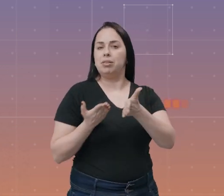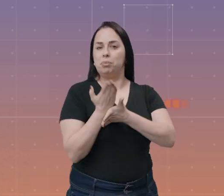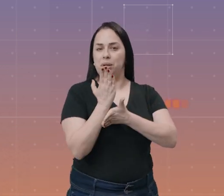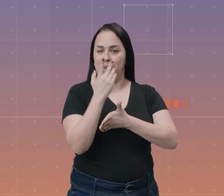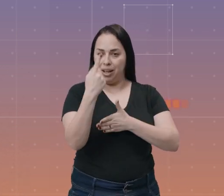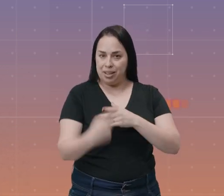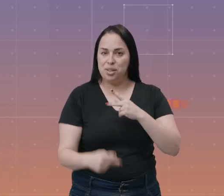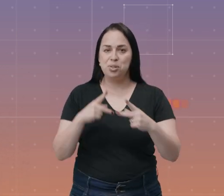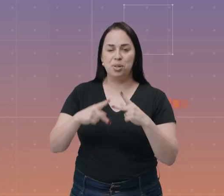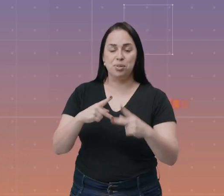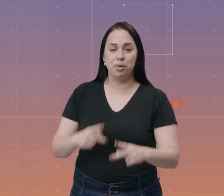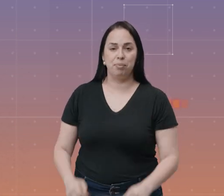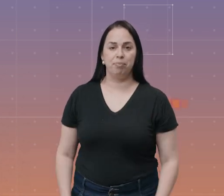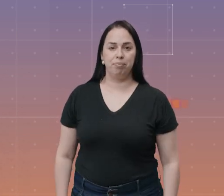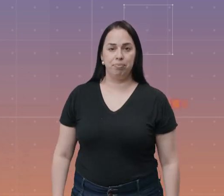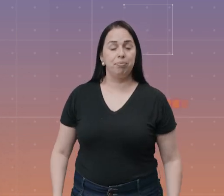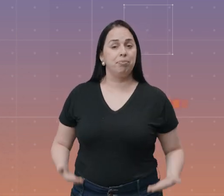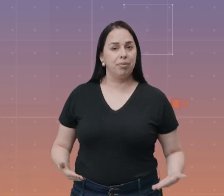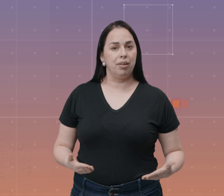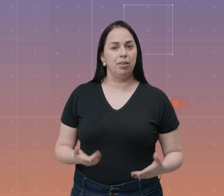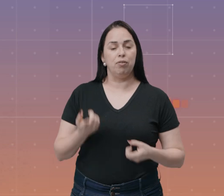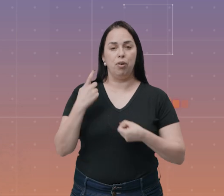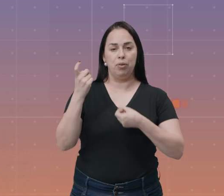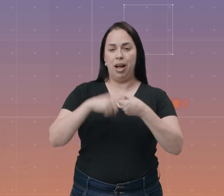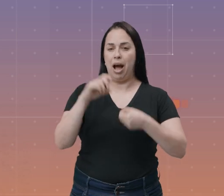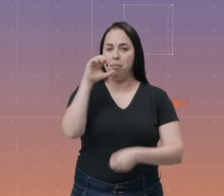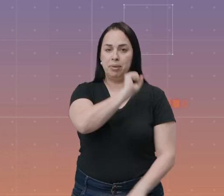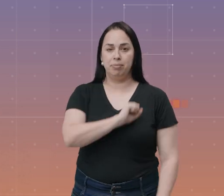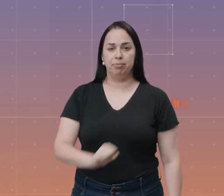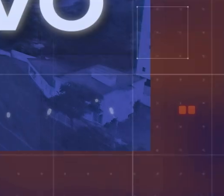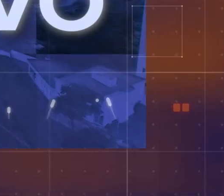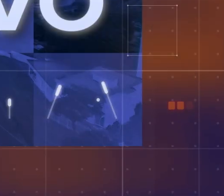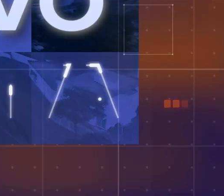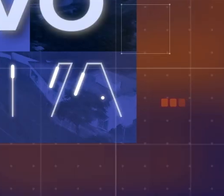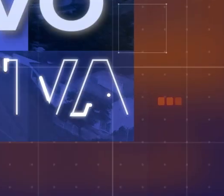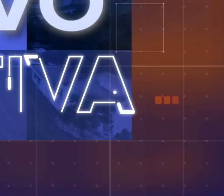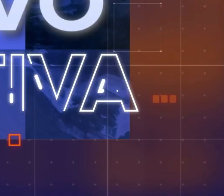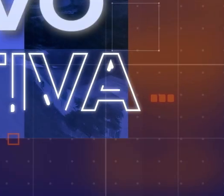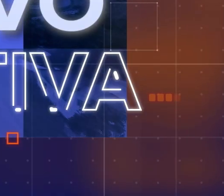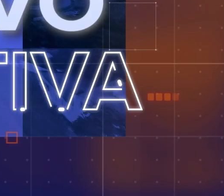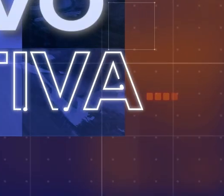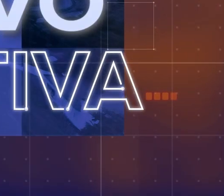aprovados aqui na Câmara de São José dos Campos. Já já voltamos.